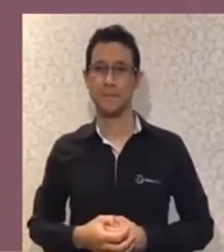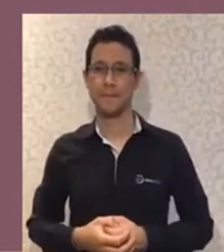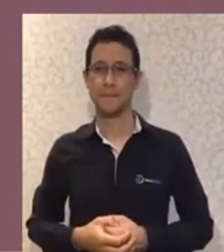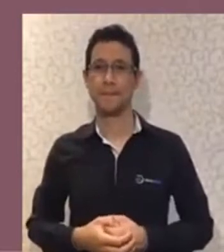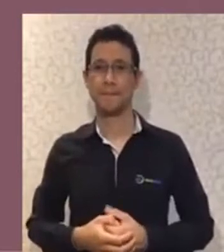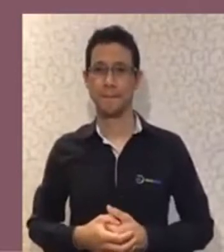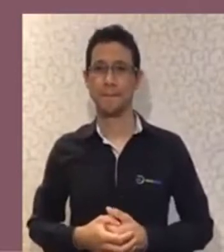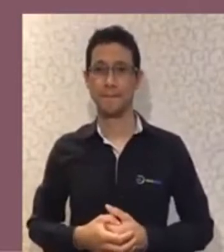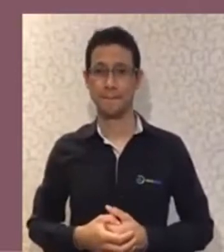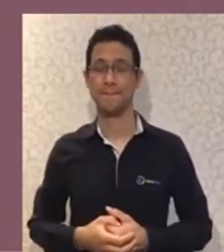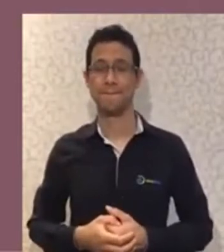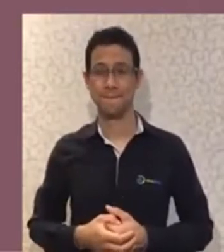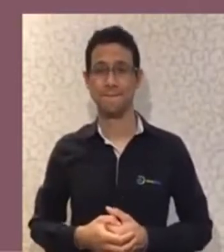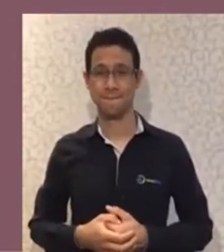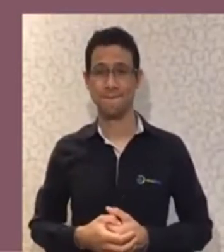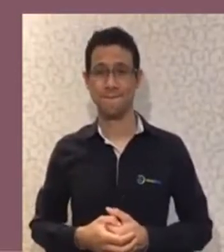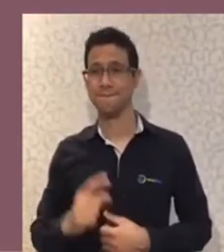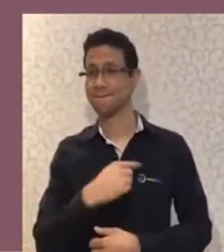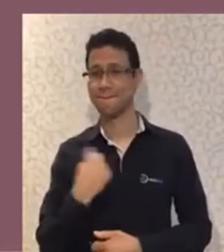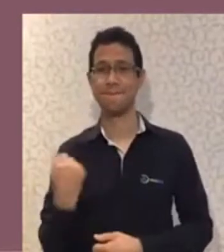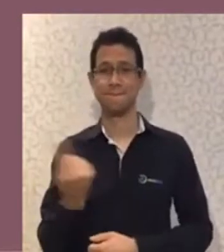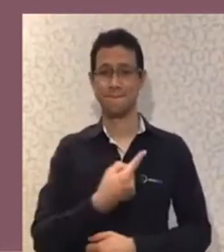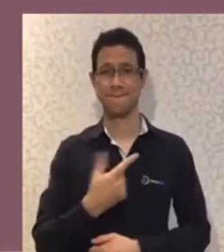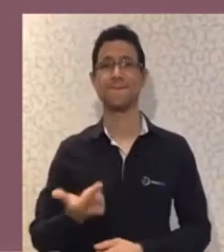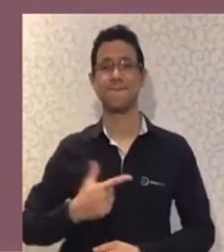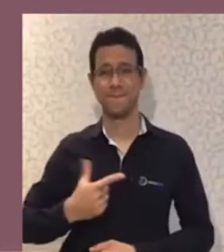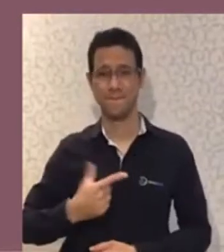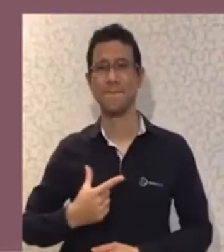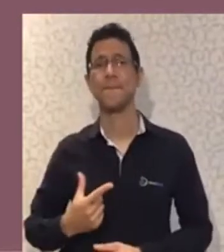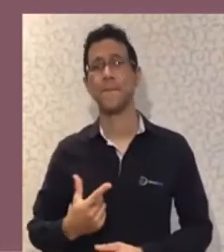nós temos muito